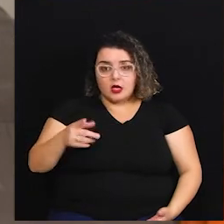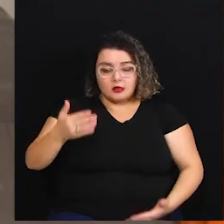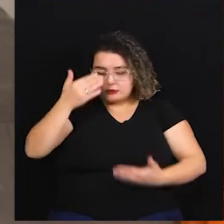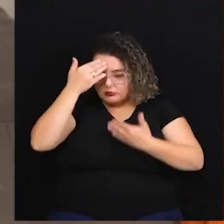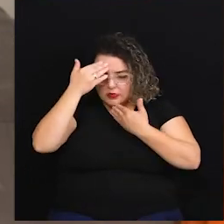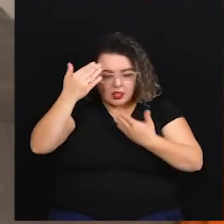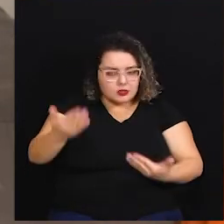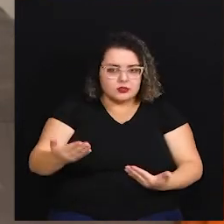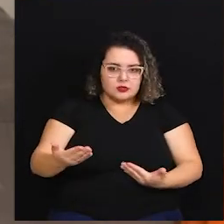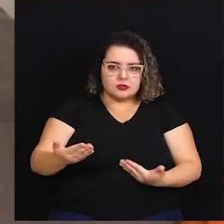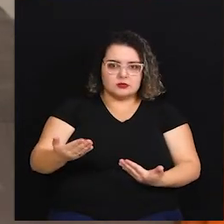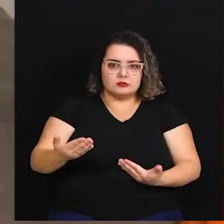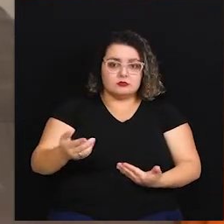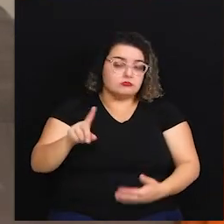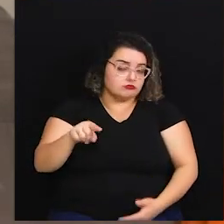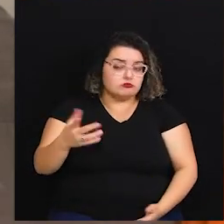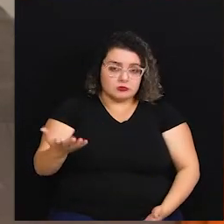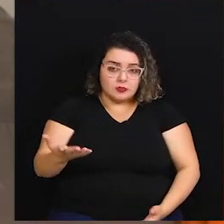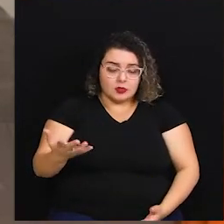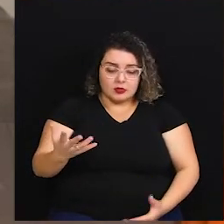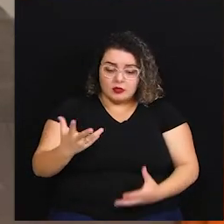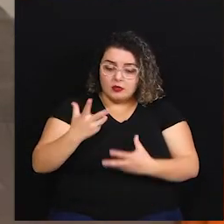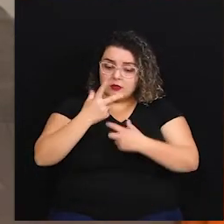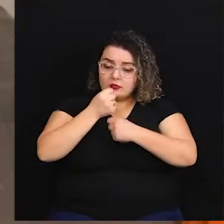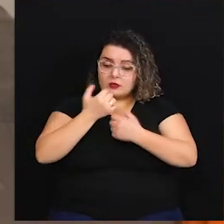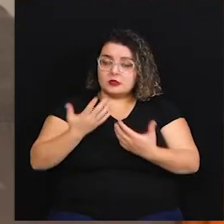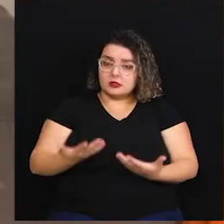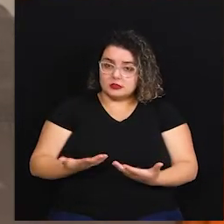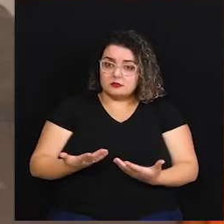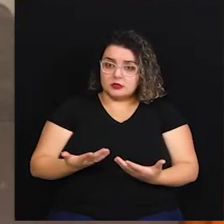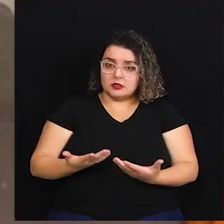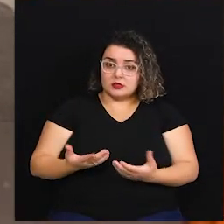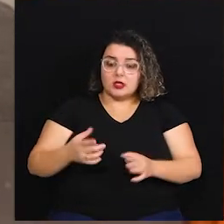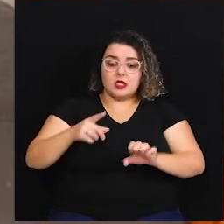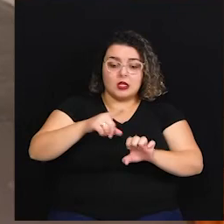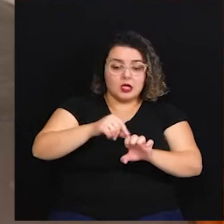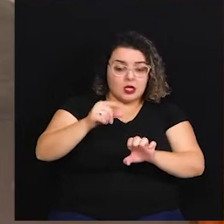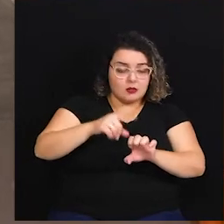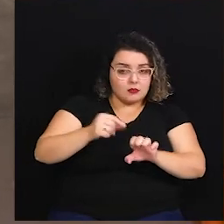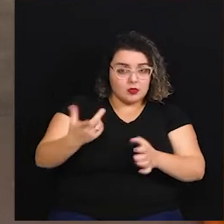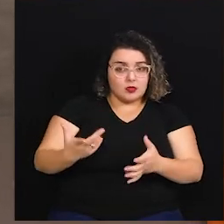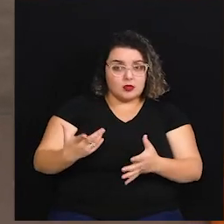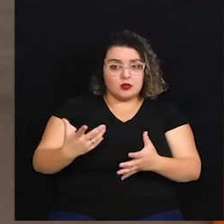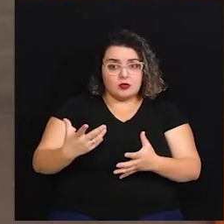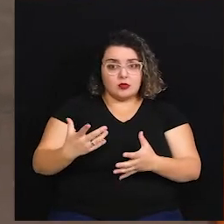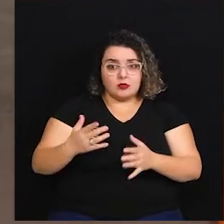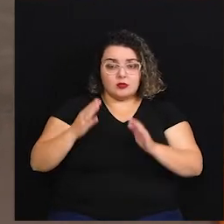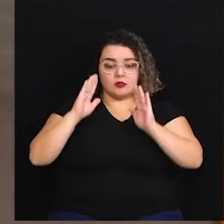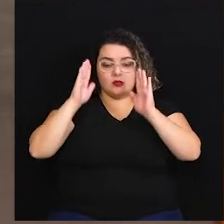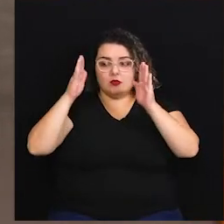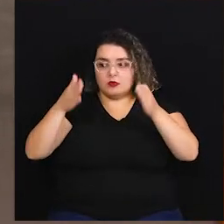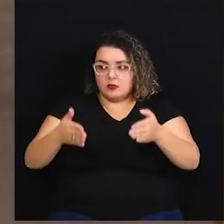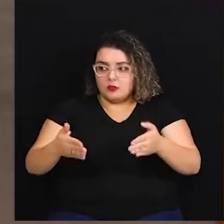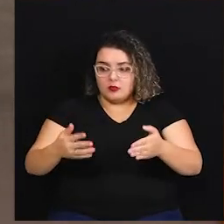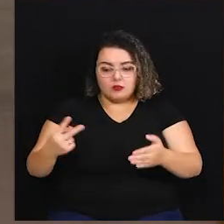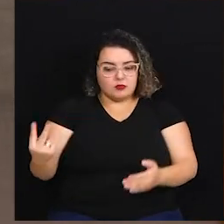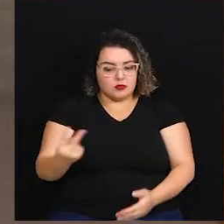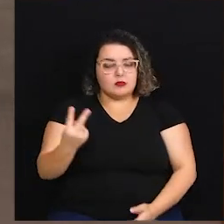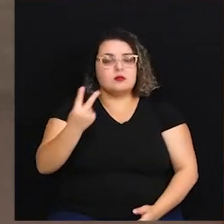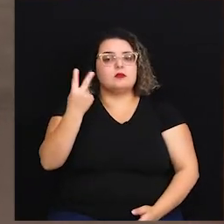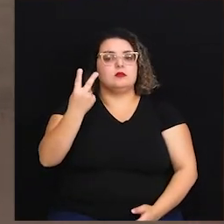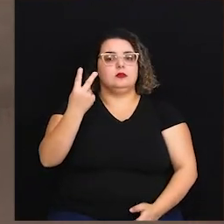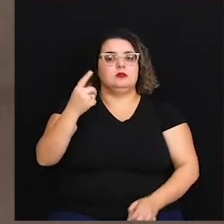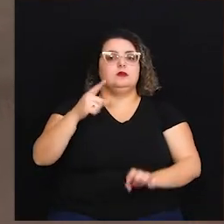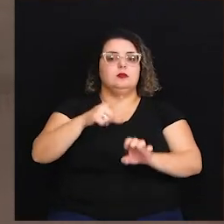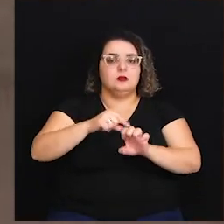mim é gratificante. E é isso, fortalecimento, empreendedorismo, foquem,